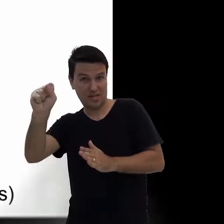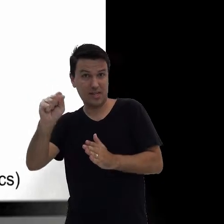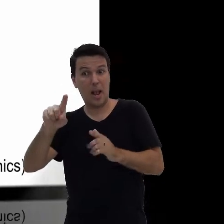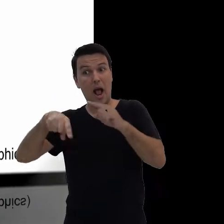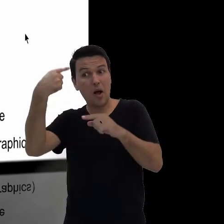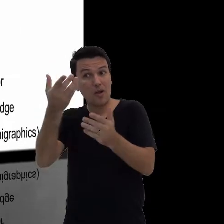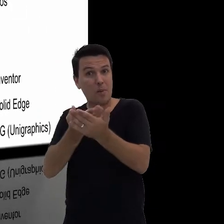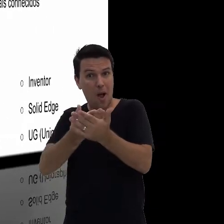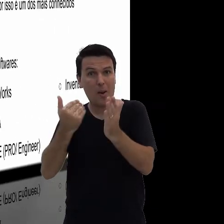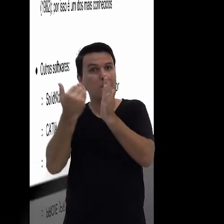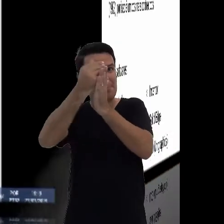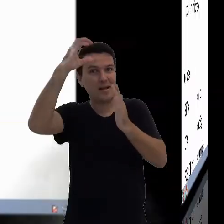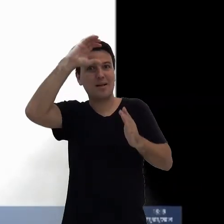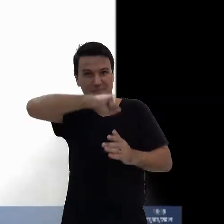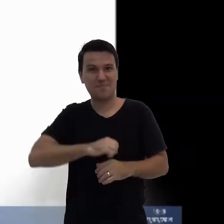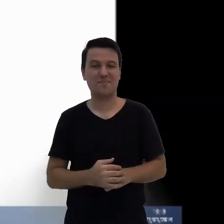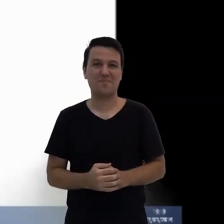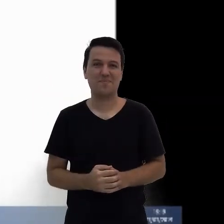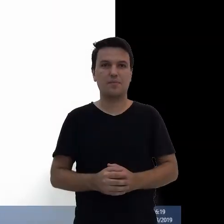na próxima aula.